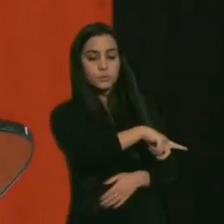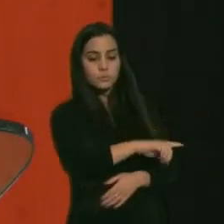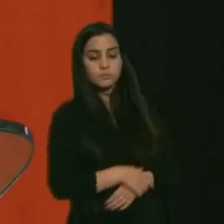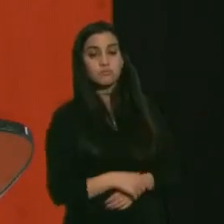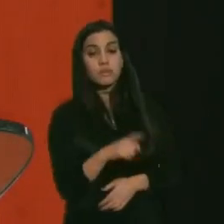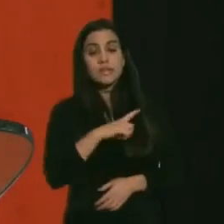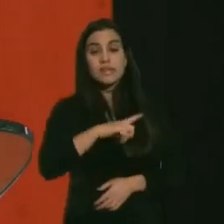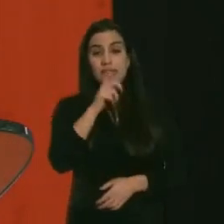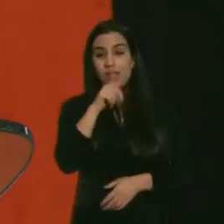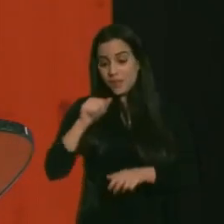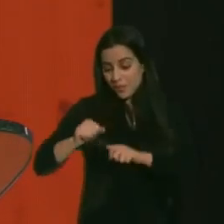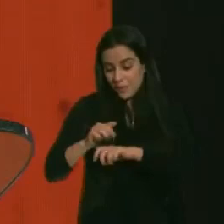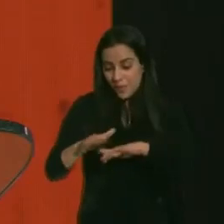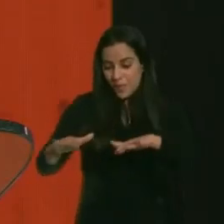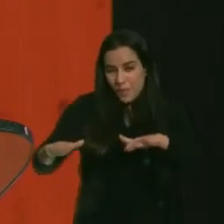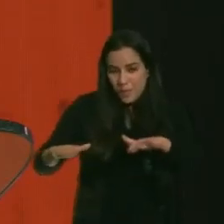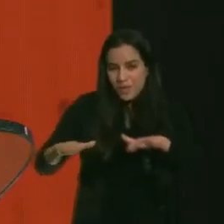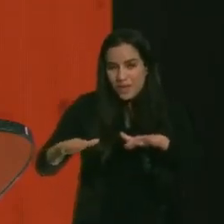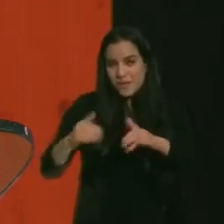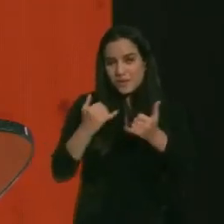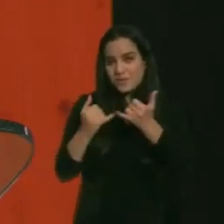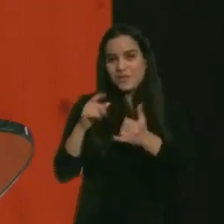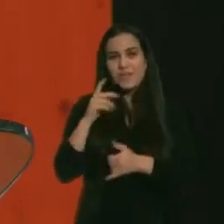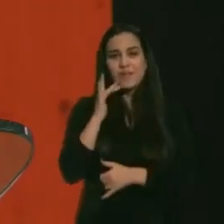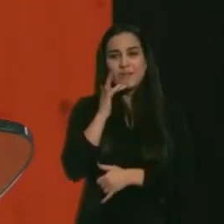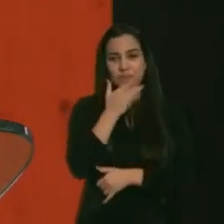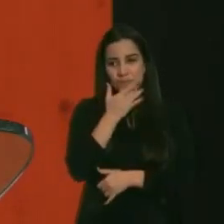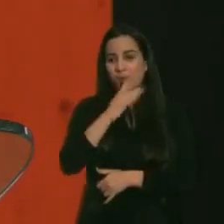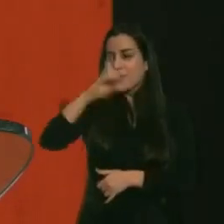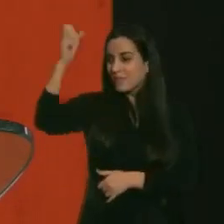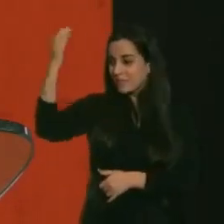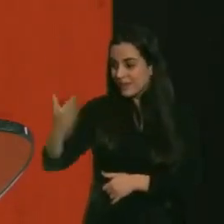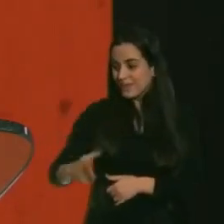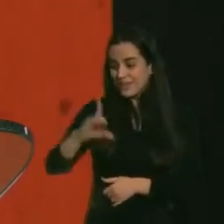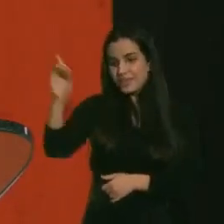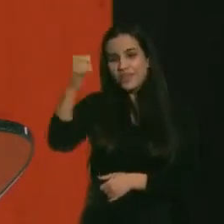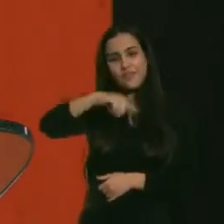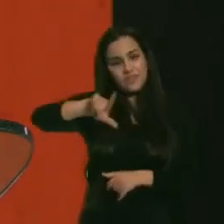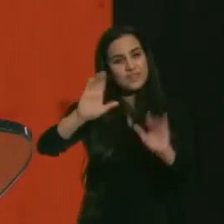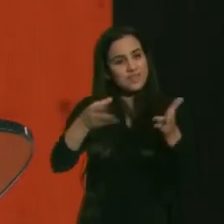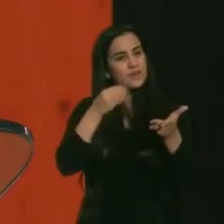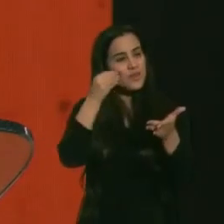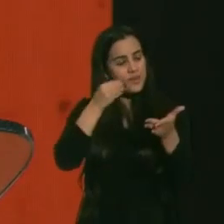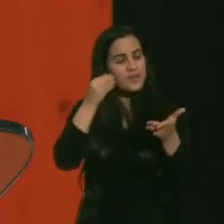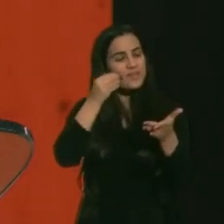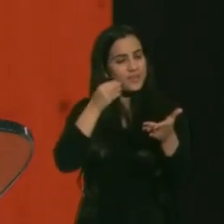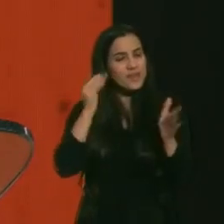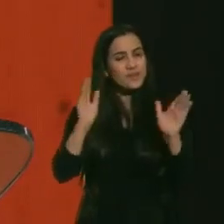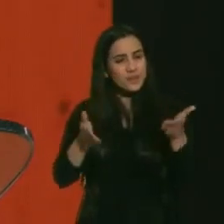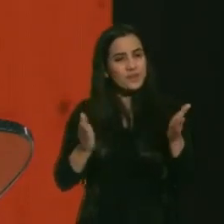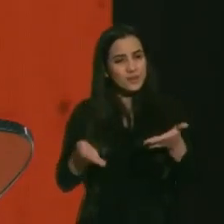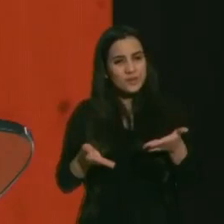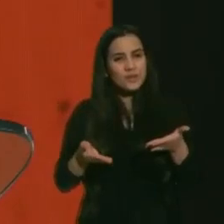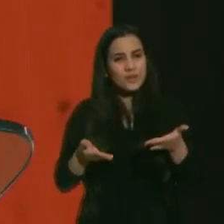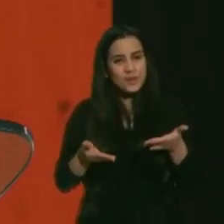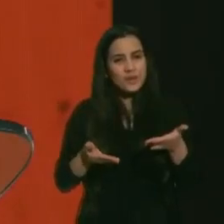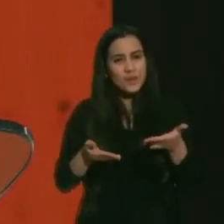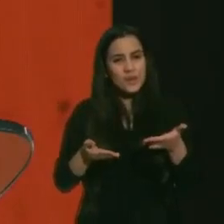Existe um rio de delícias na presença de Deus. Quantos provaram um pouco hoje desse gosto do